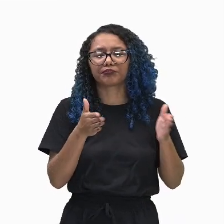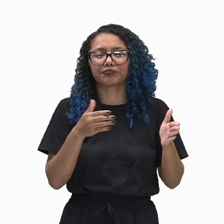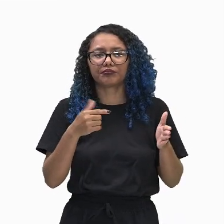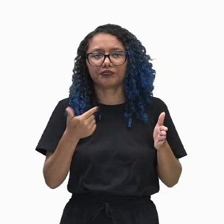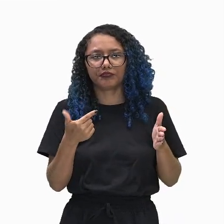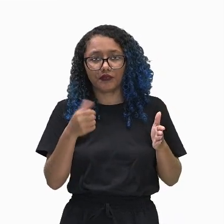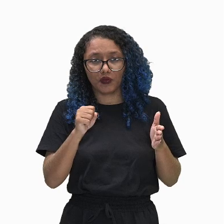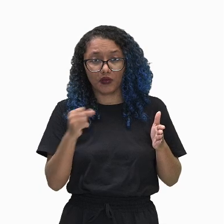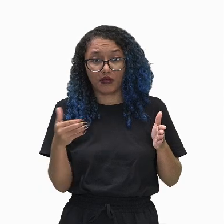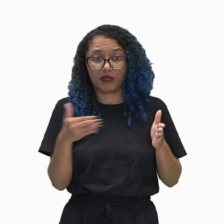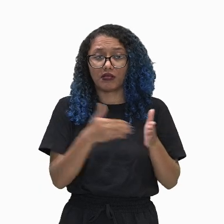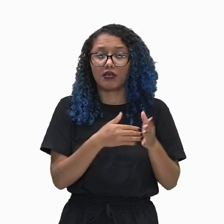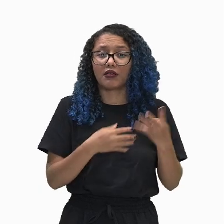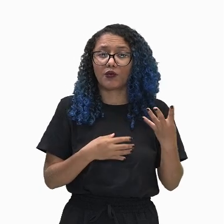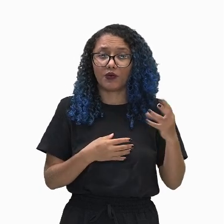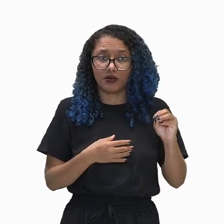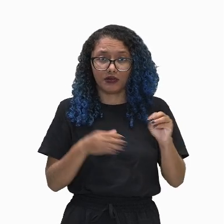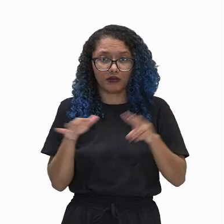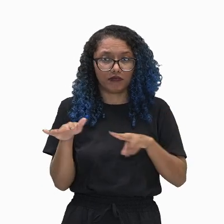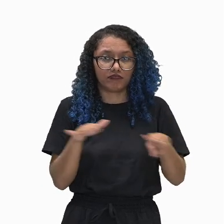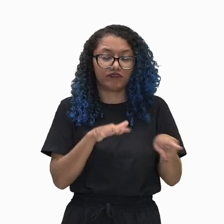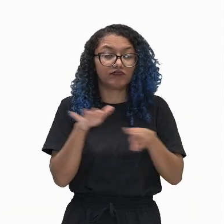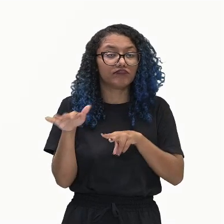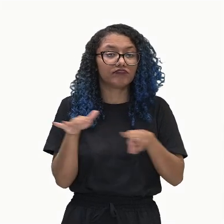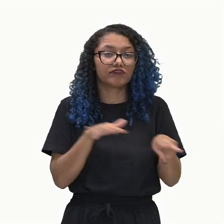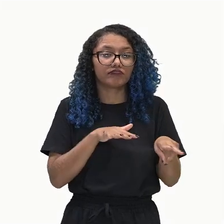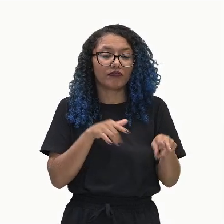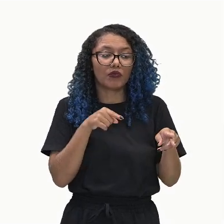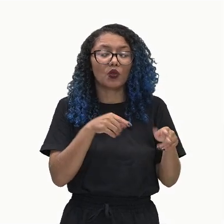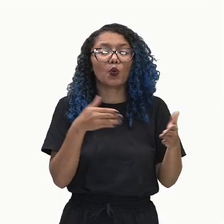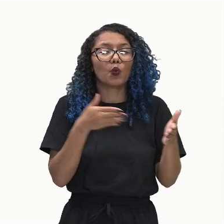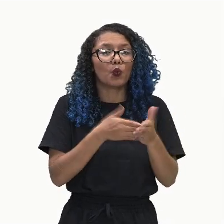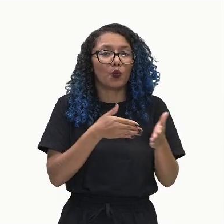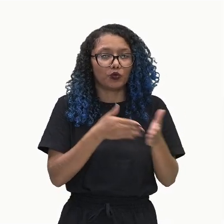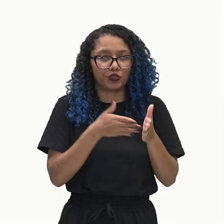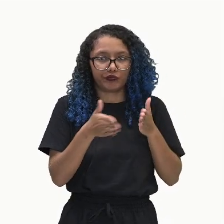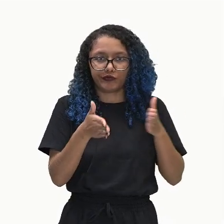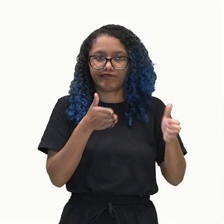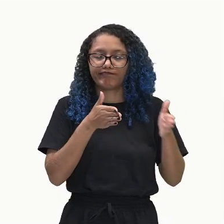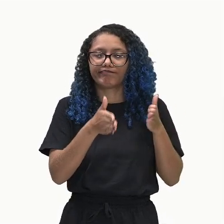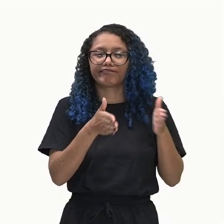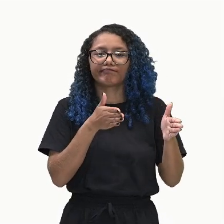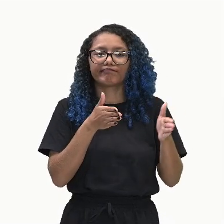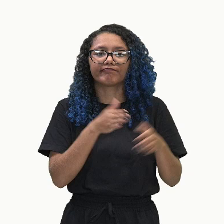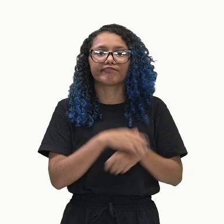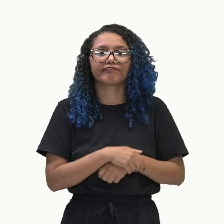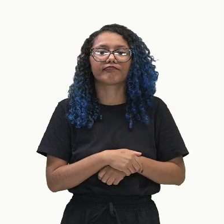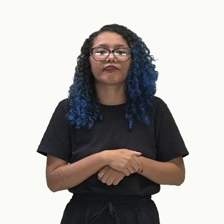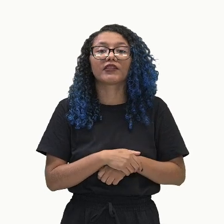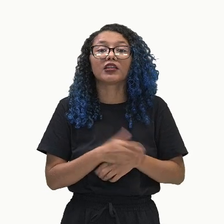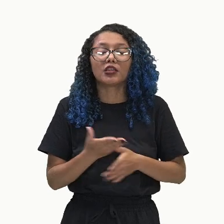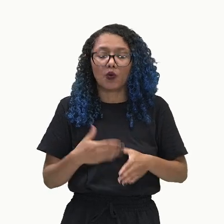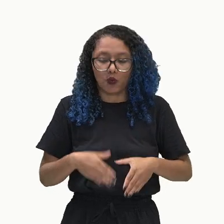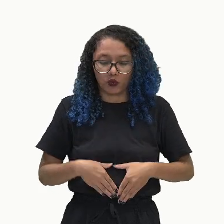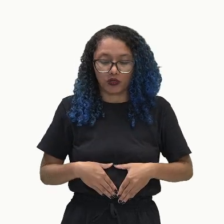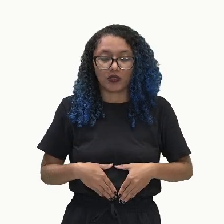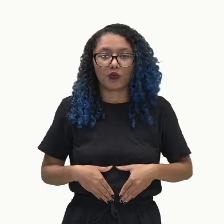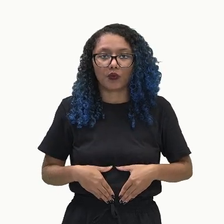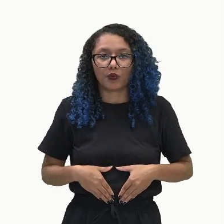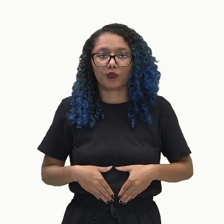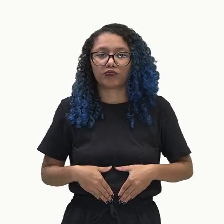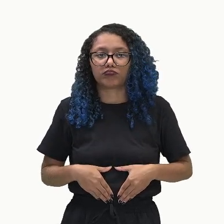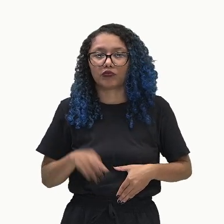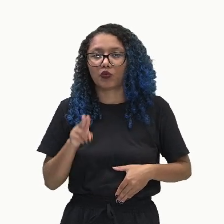de 28 a 40 semanas, é o último trimestre. O aumento do tamanho do útero